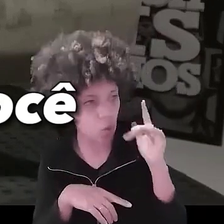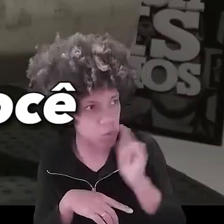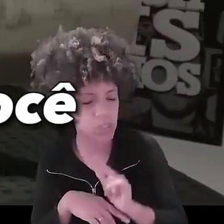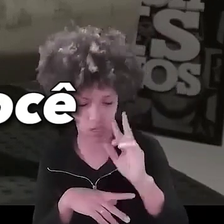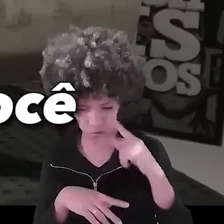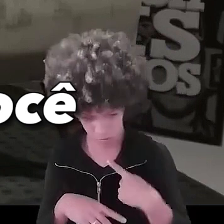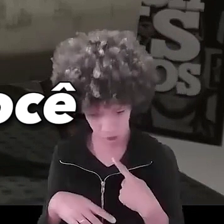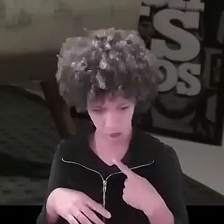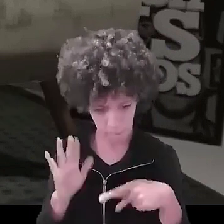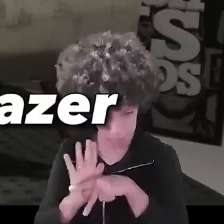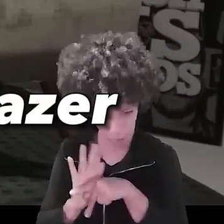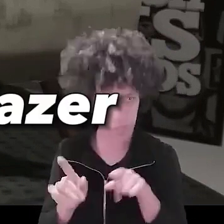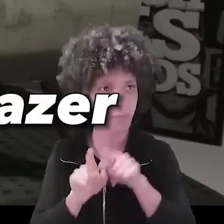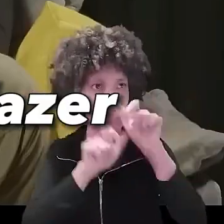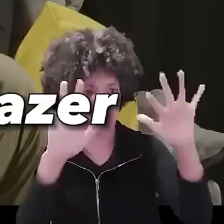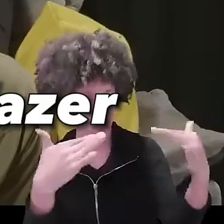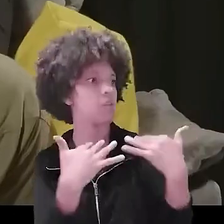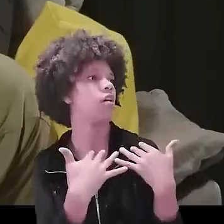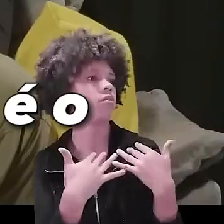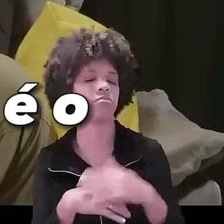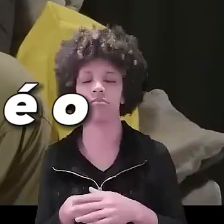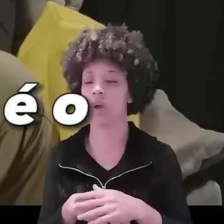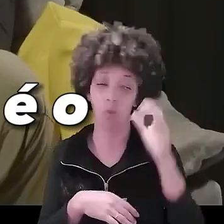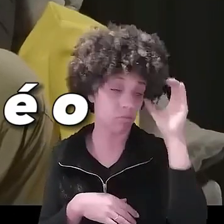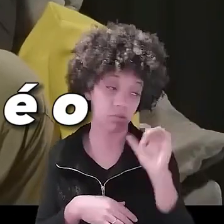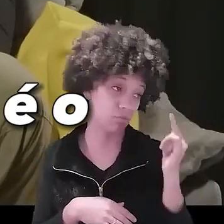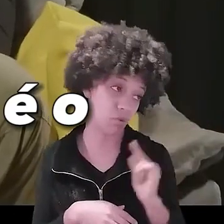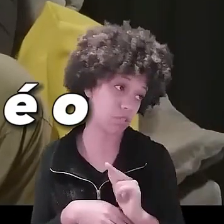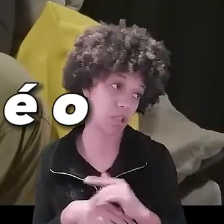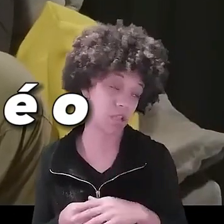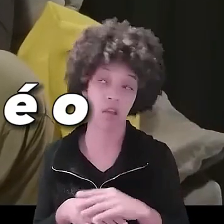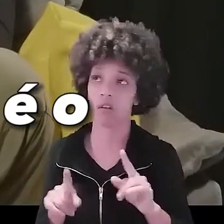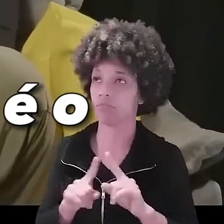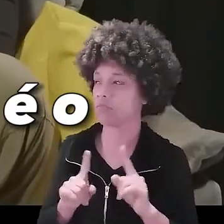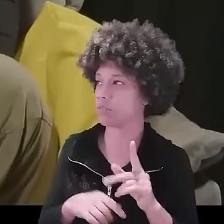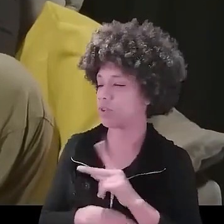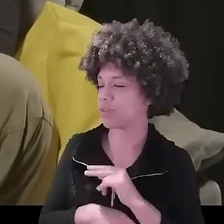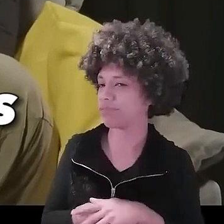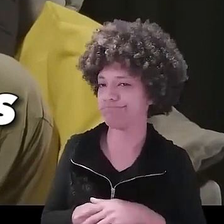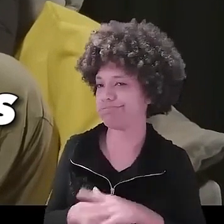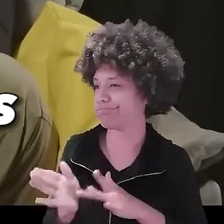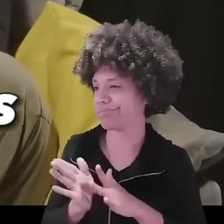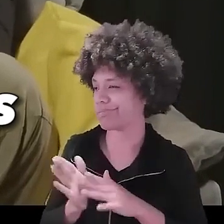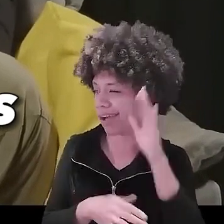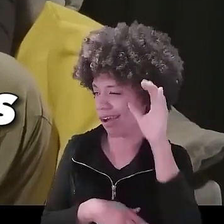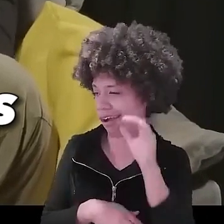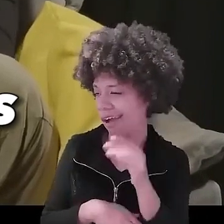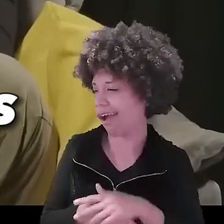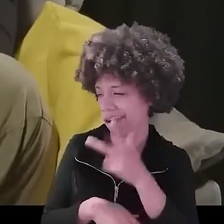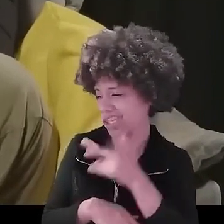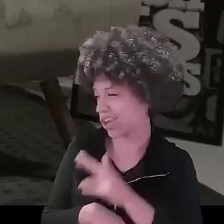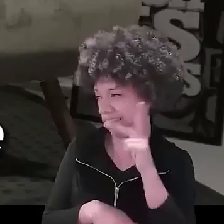você pela perspectiva deles. Sim. O adolescente não consegue fazer isso. Ou seja, a maior hipocrisia da história é o adolescente achar que ele sabe pra caralho